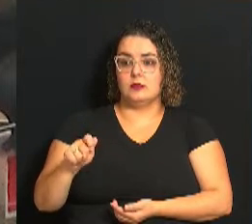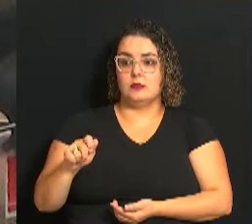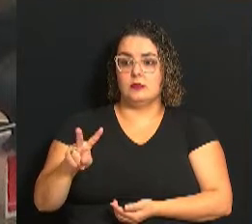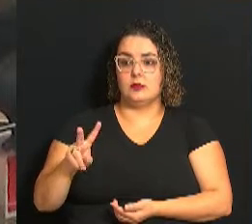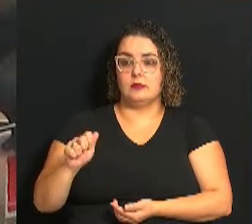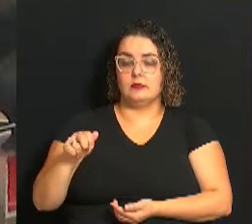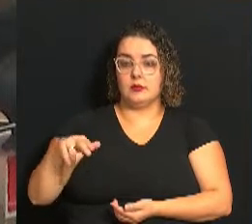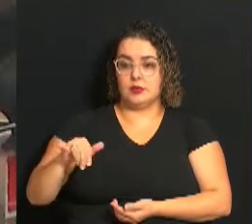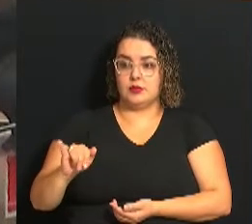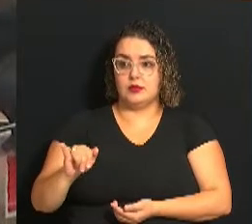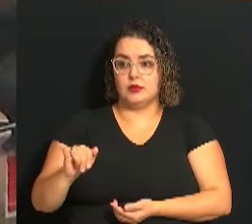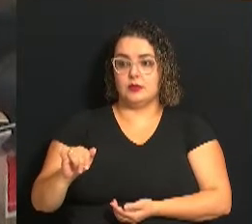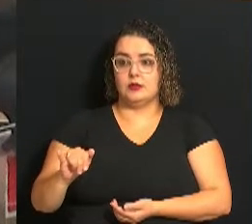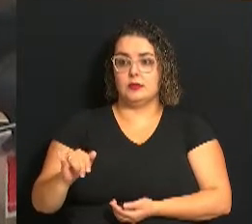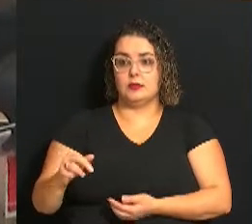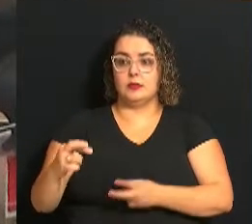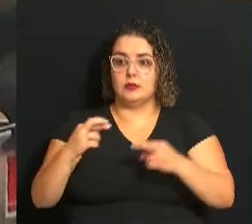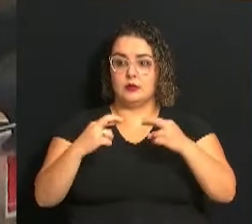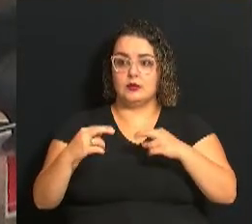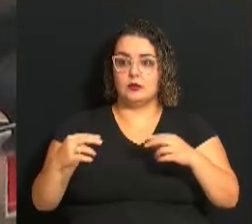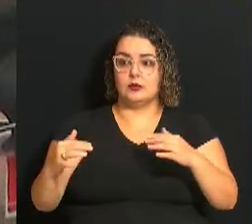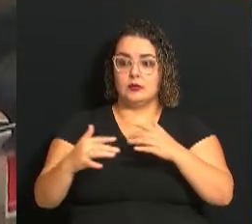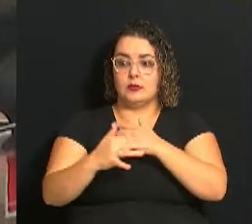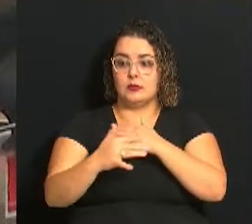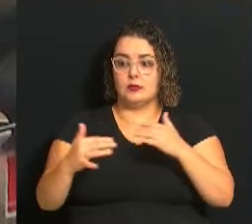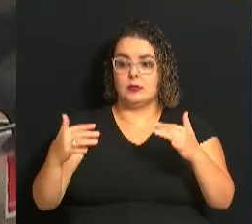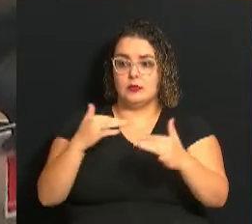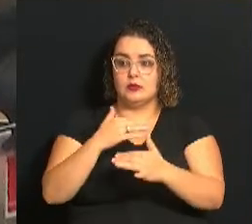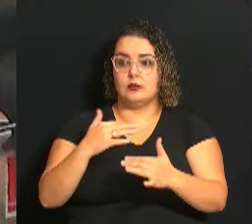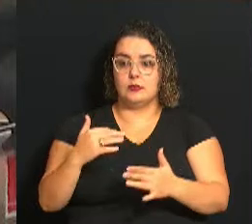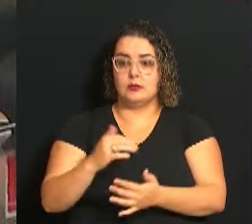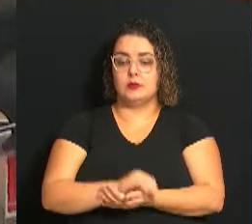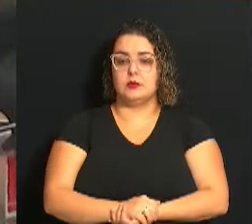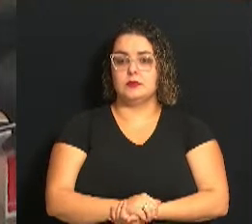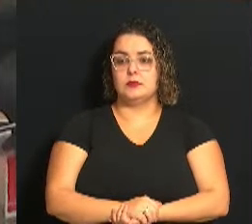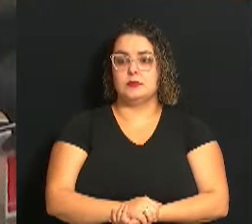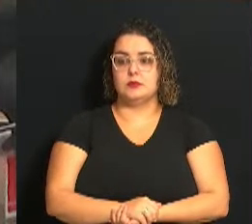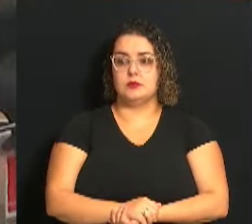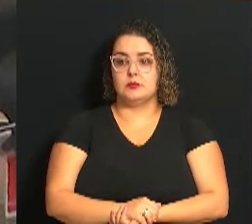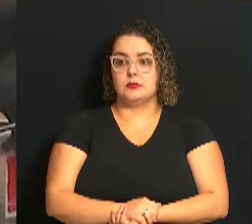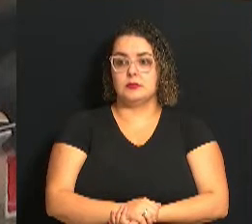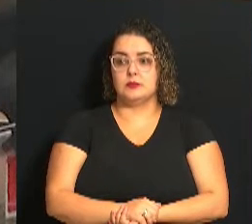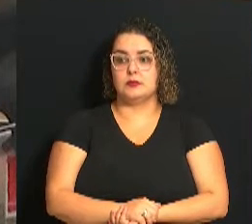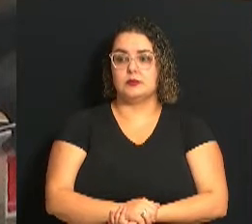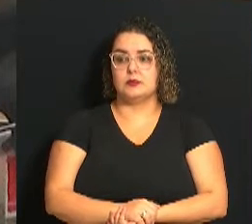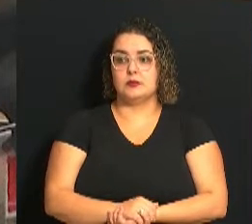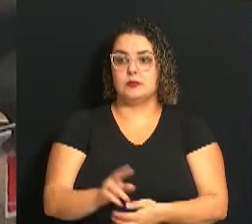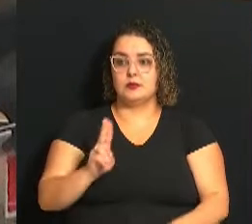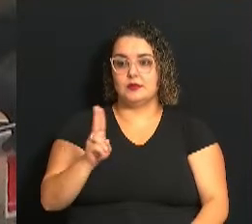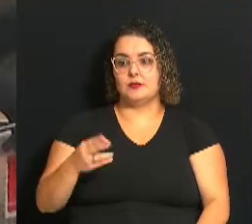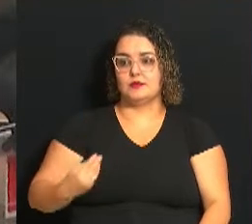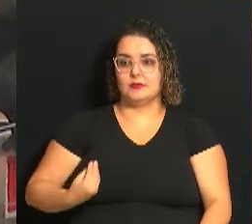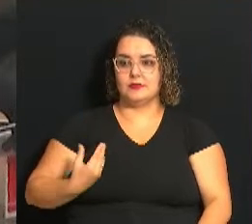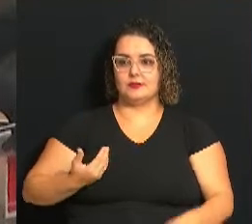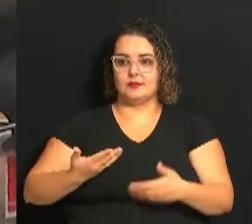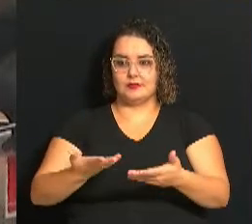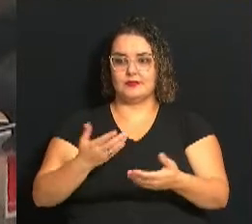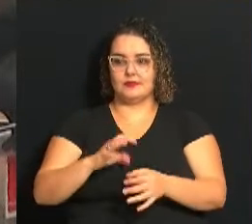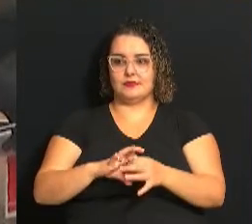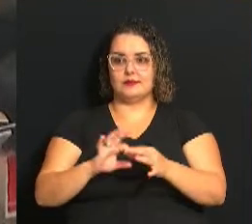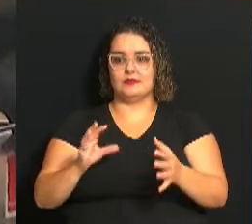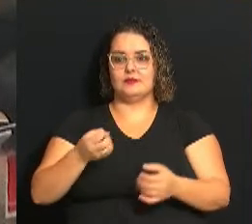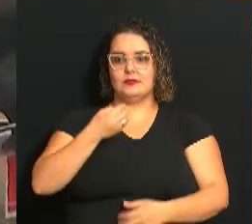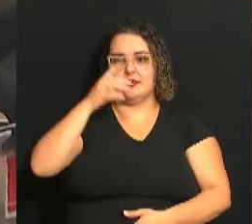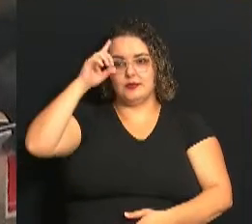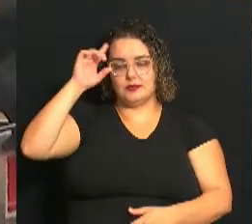aí urbanístico de Campinas. Obrigado, Rodrigo. Por gentileza, o nome, por gentileza, apresenta aí, fica à vontade. Bom dia a todos,